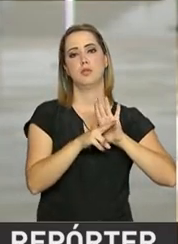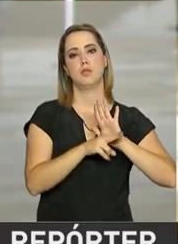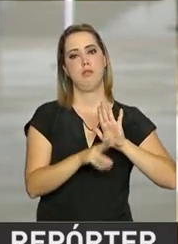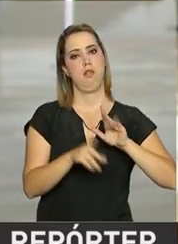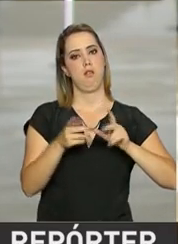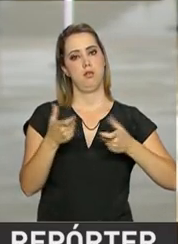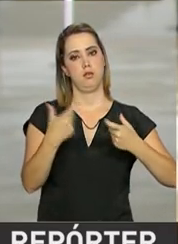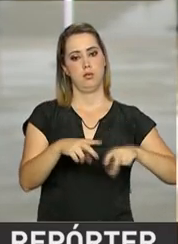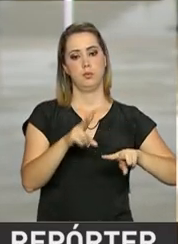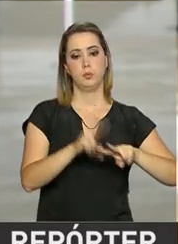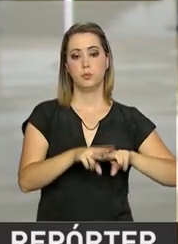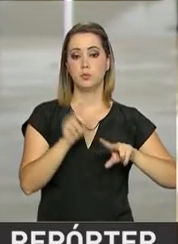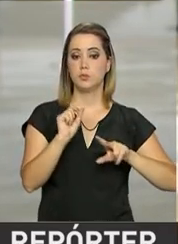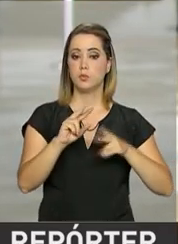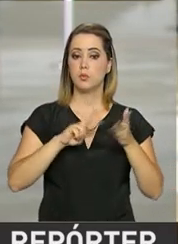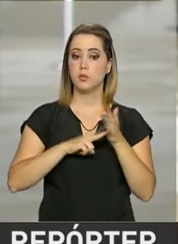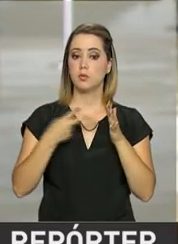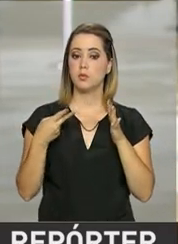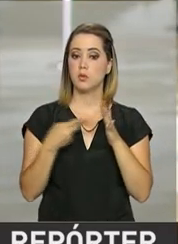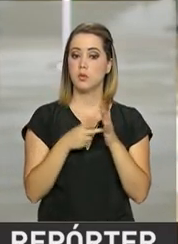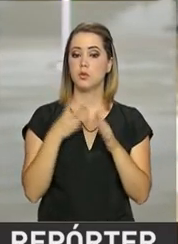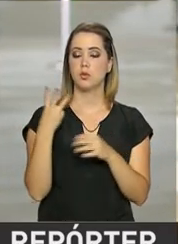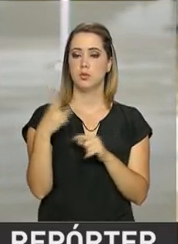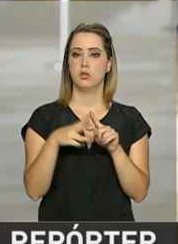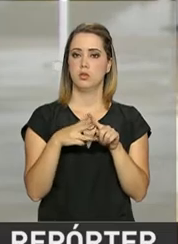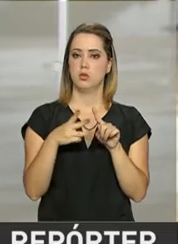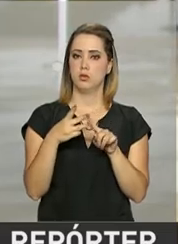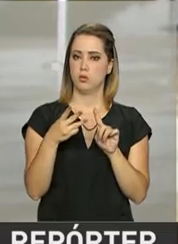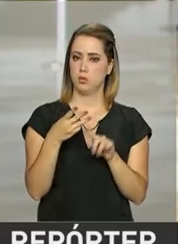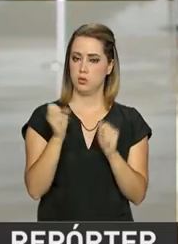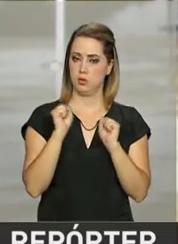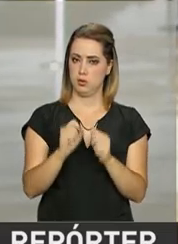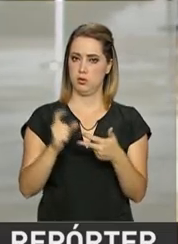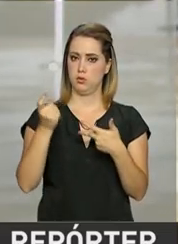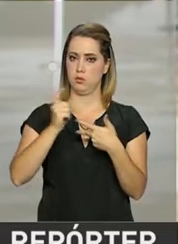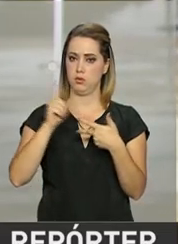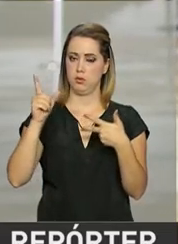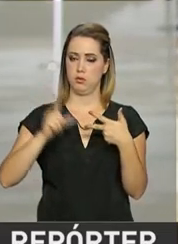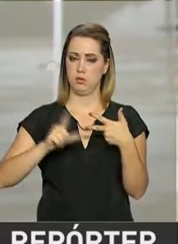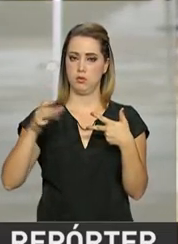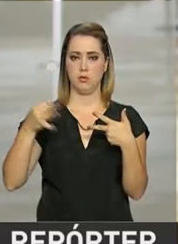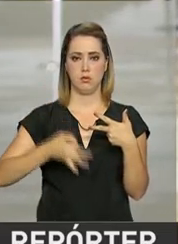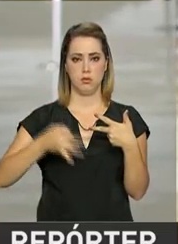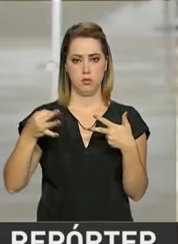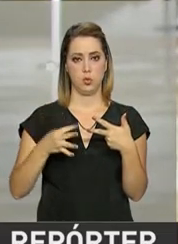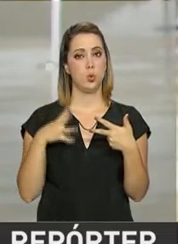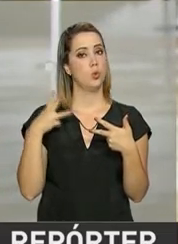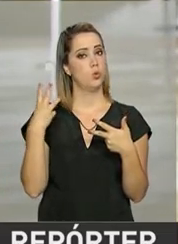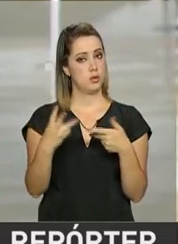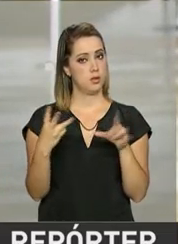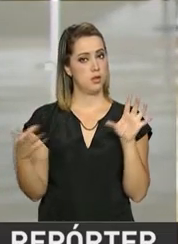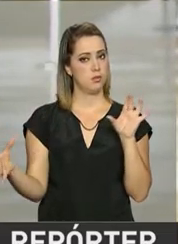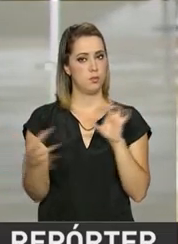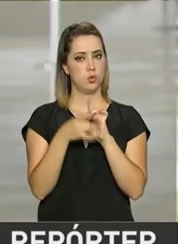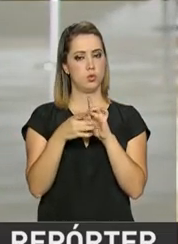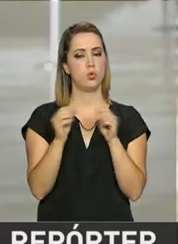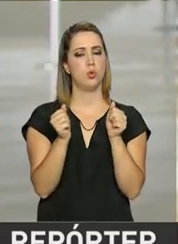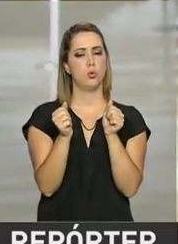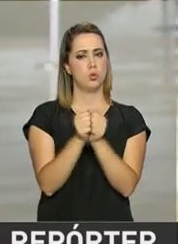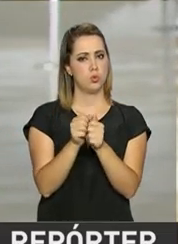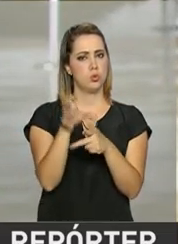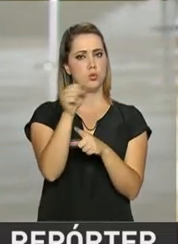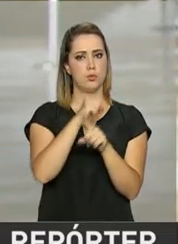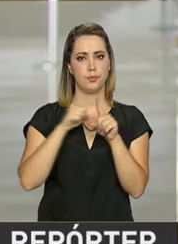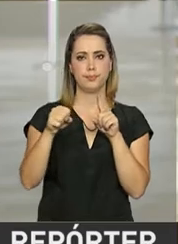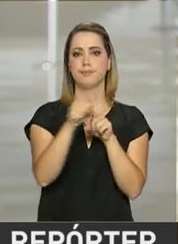formada por representantes dos três poderes: executivo, legislativo e judiciário, além da sociedade civil.